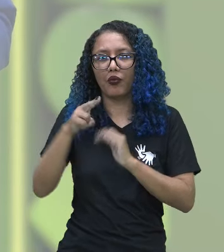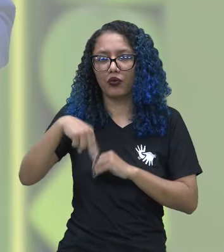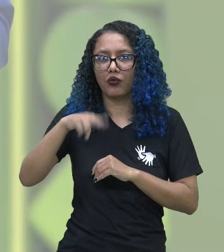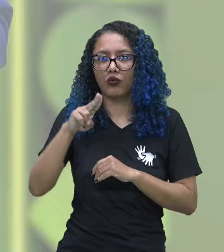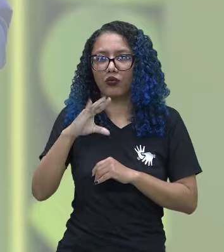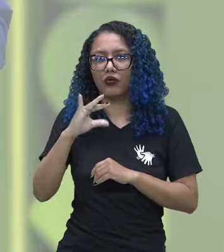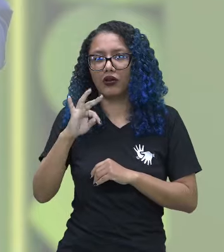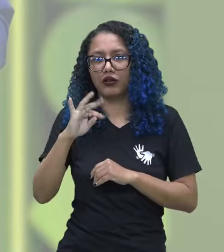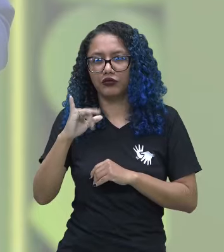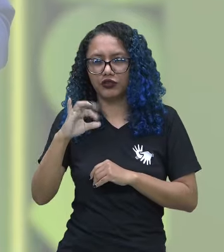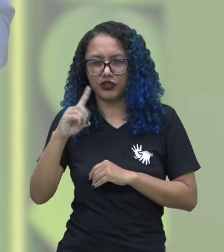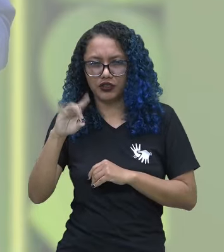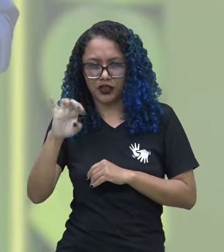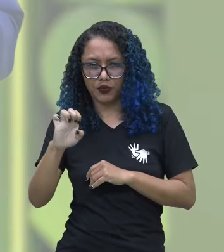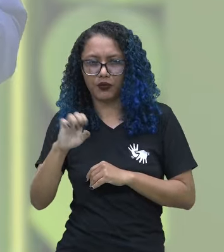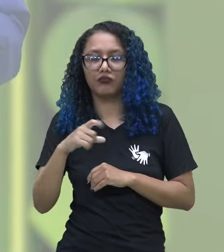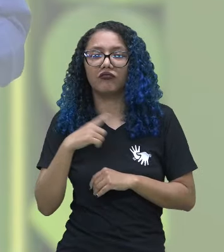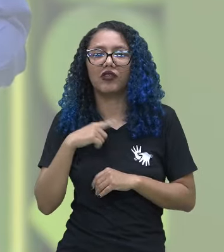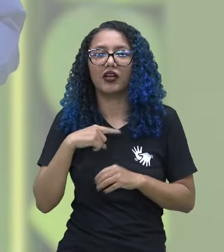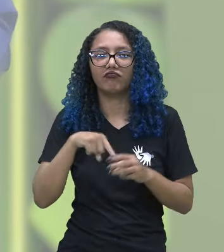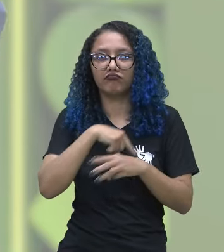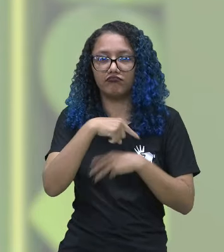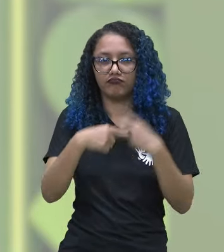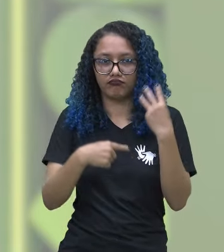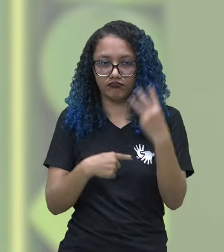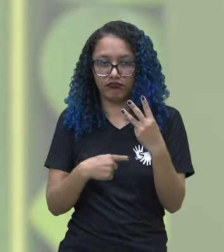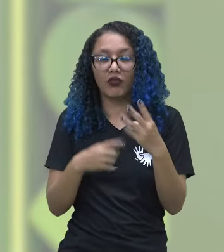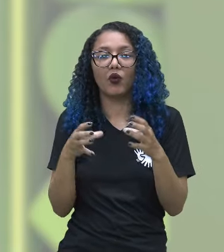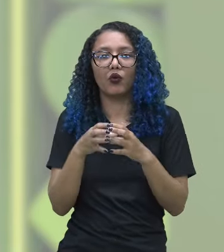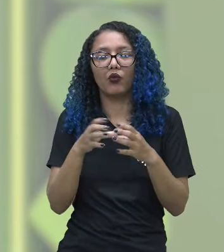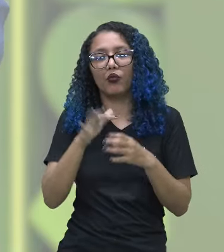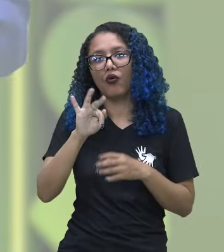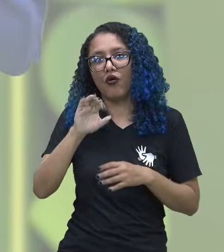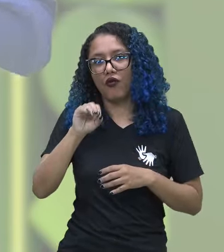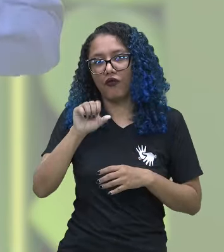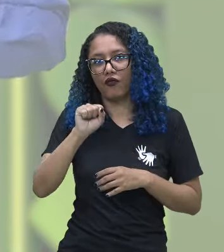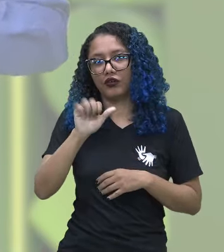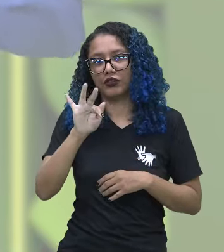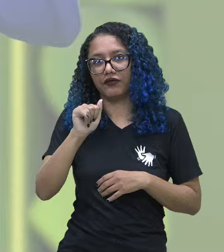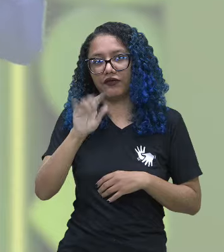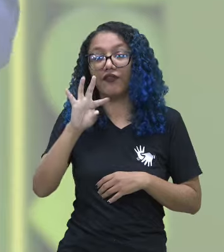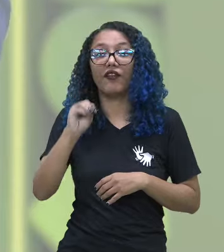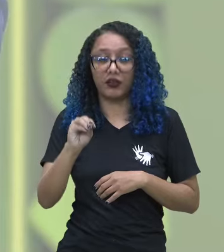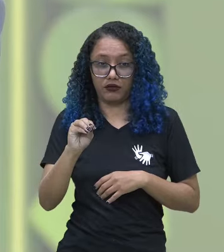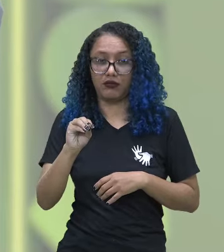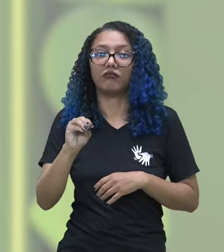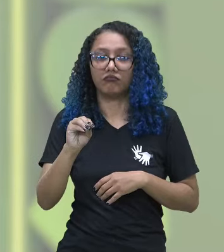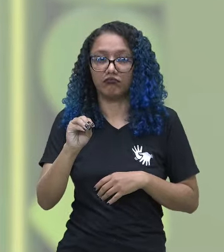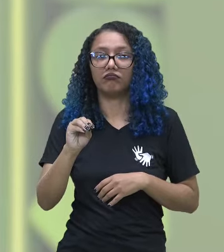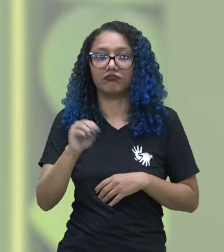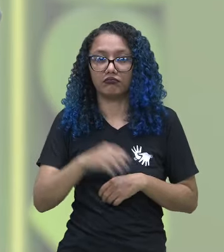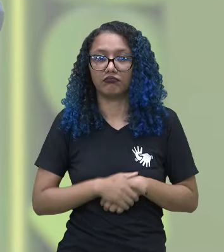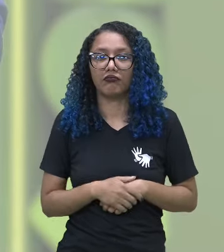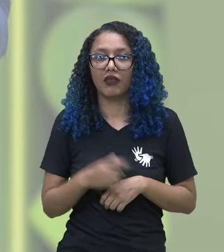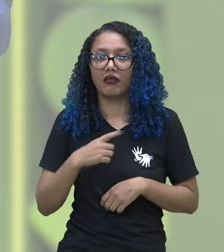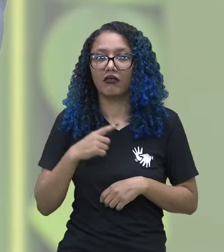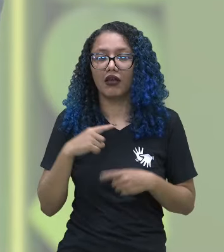é formado por um grupo fosfato, tá bom? Esse grupo fosfato, ele também tem